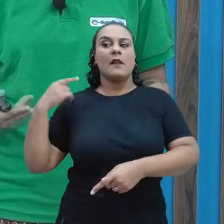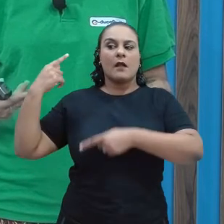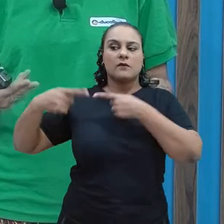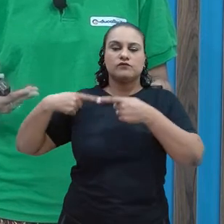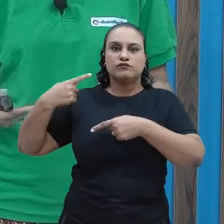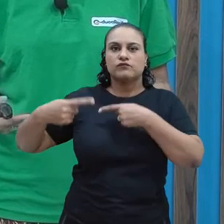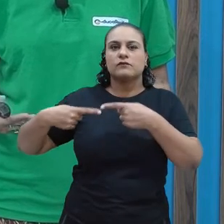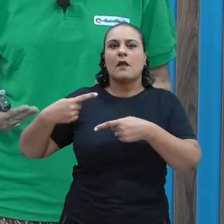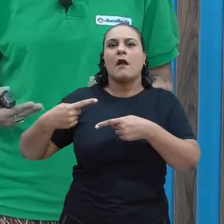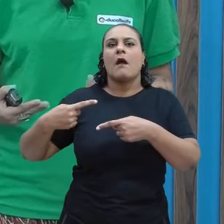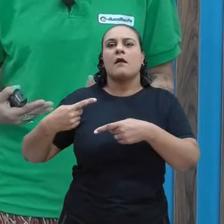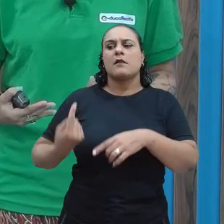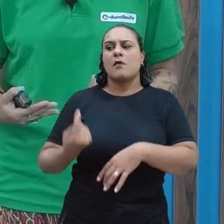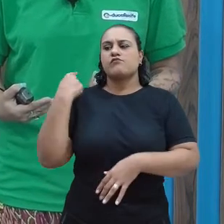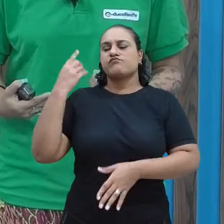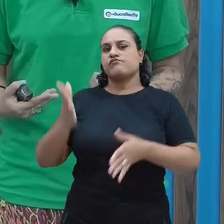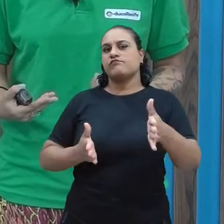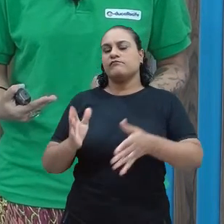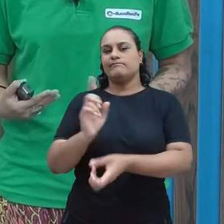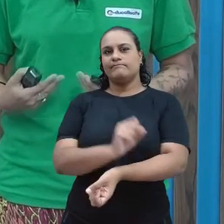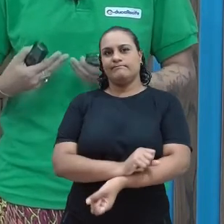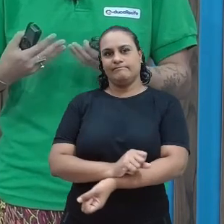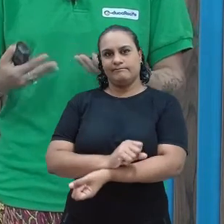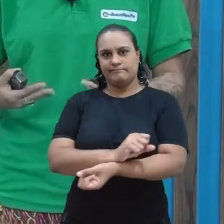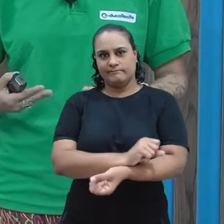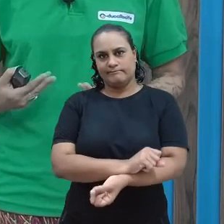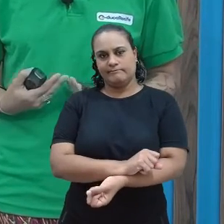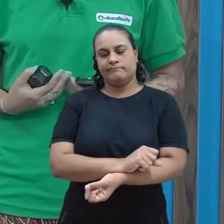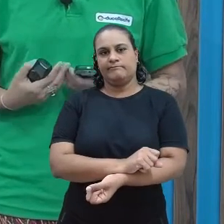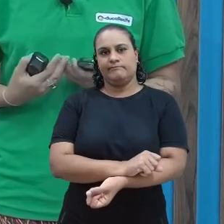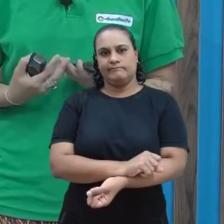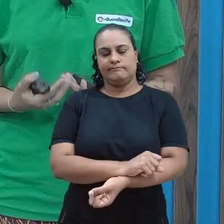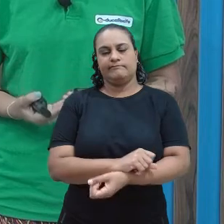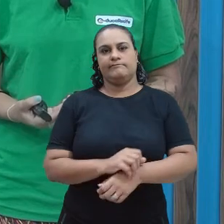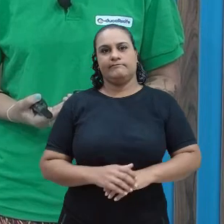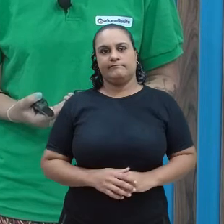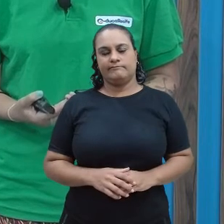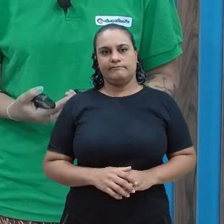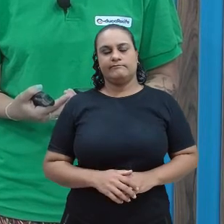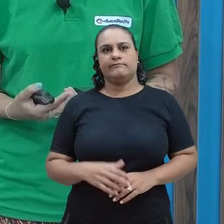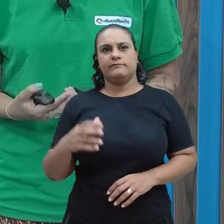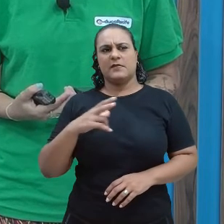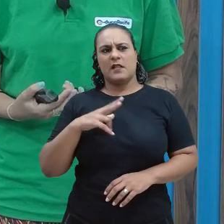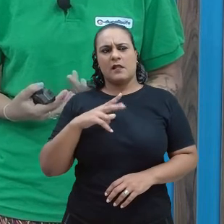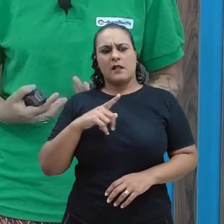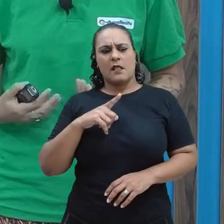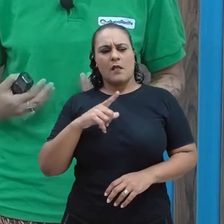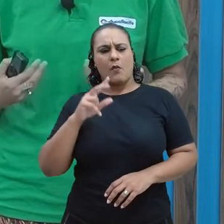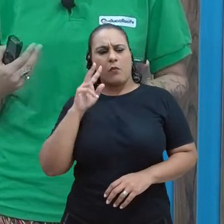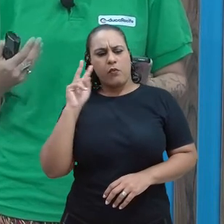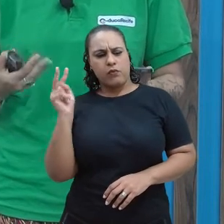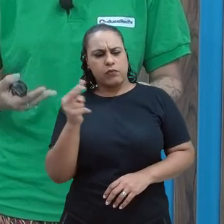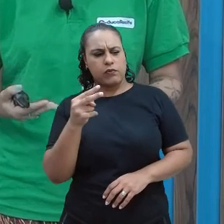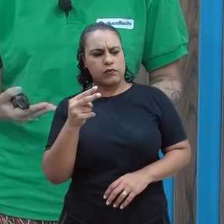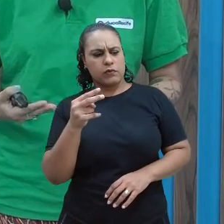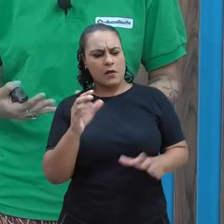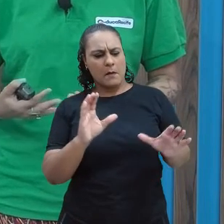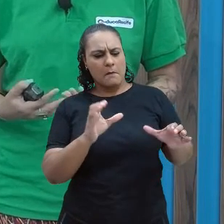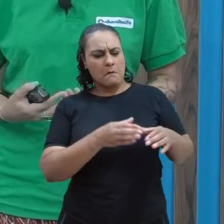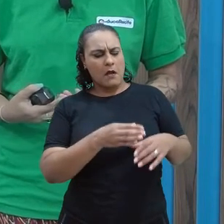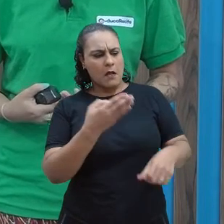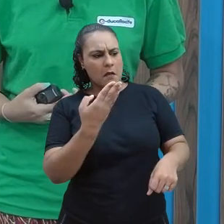da escravidão, certo? Que trouxe esse olhar aí, né, de que os